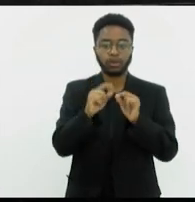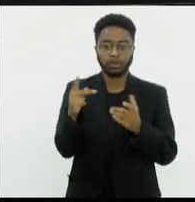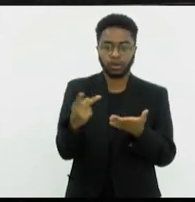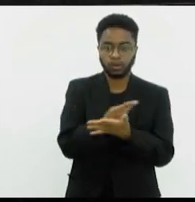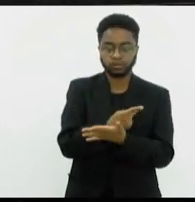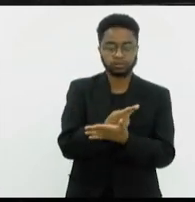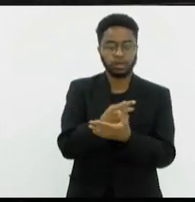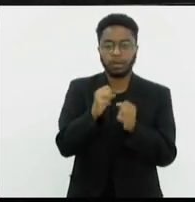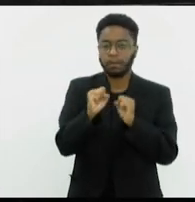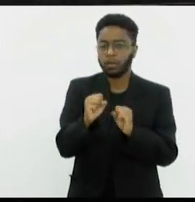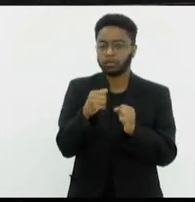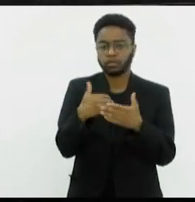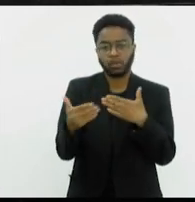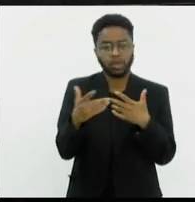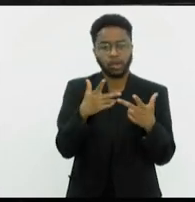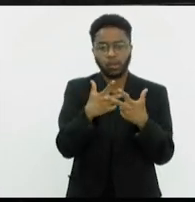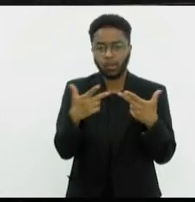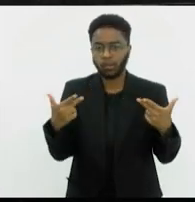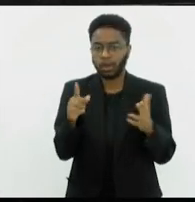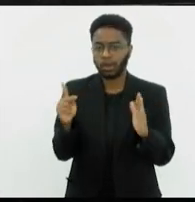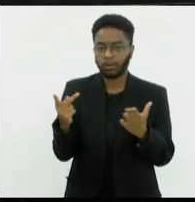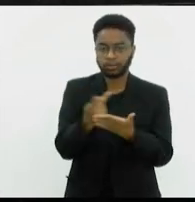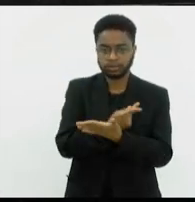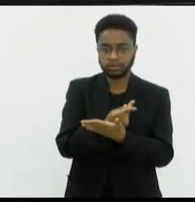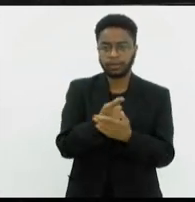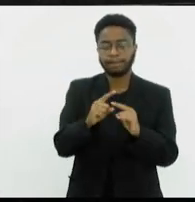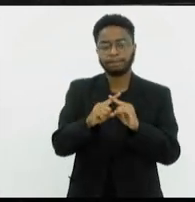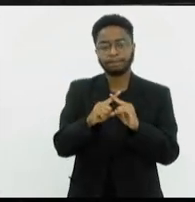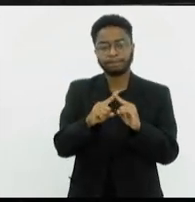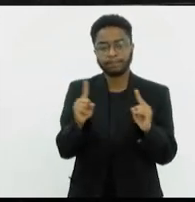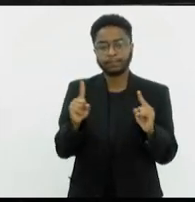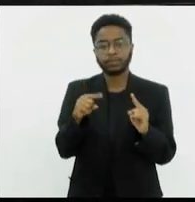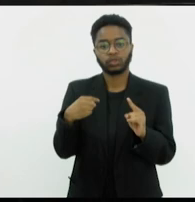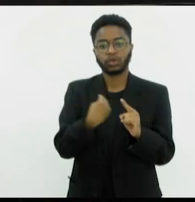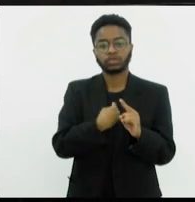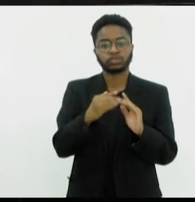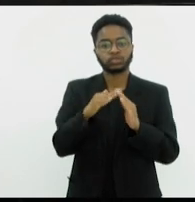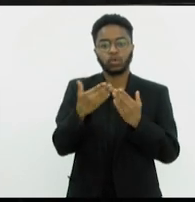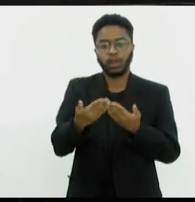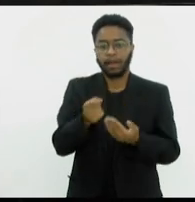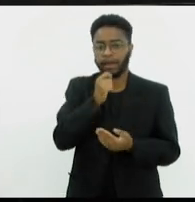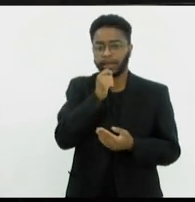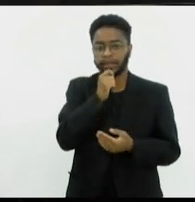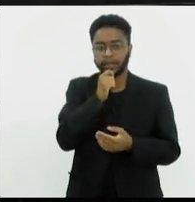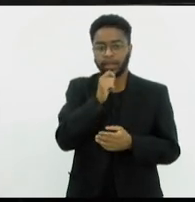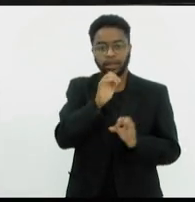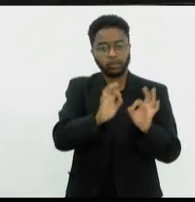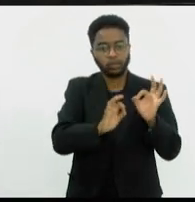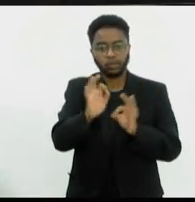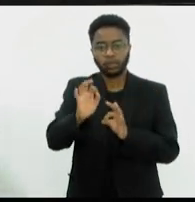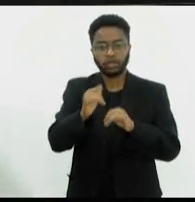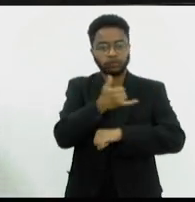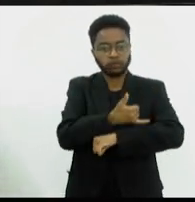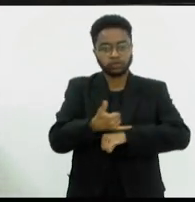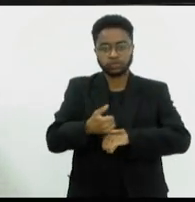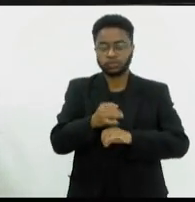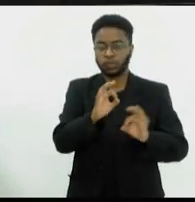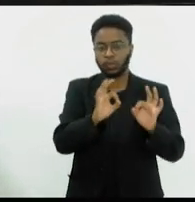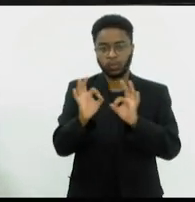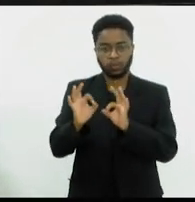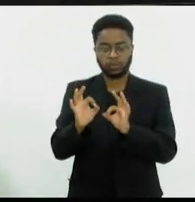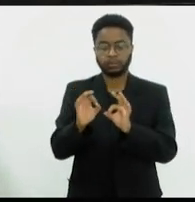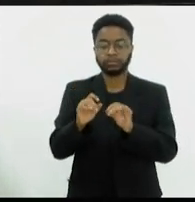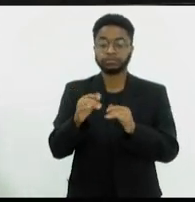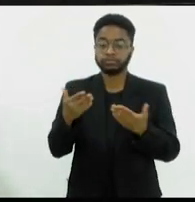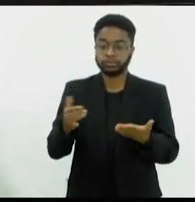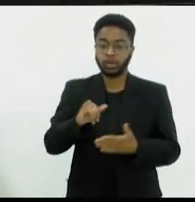um calor escaldante nas nossas unidades que ainda não estão climatizadas. E eu aproveito mais uma vez a oportunidade